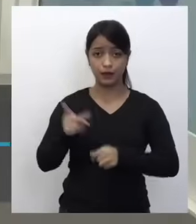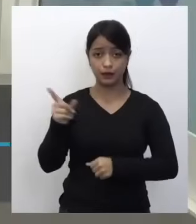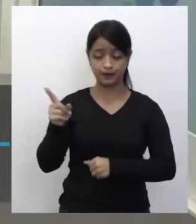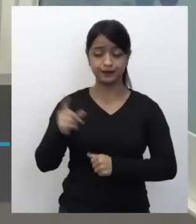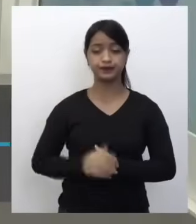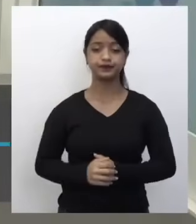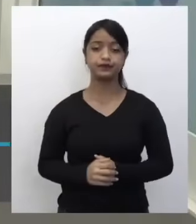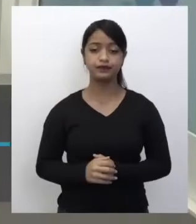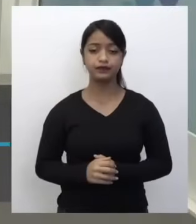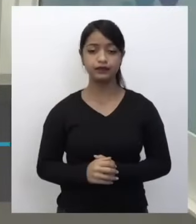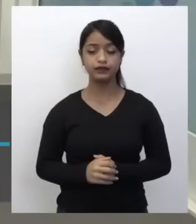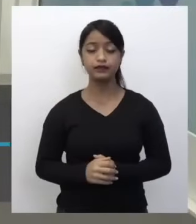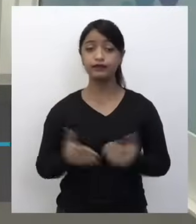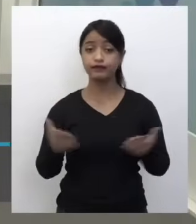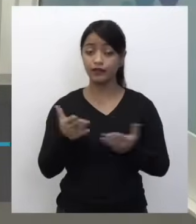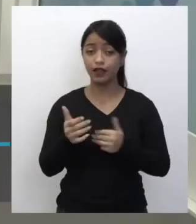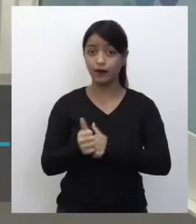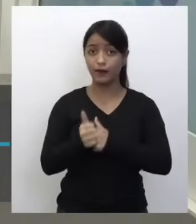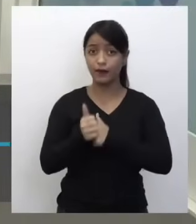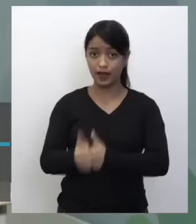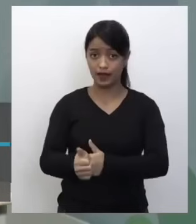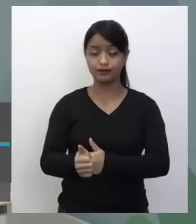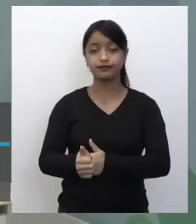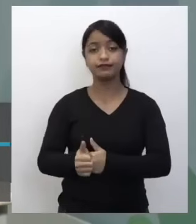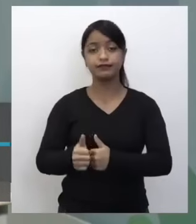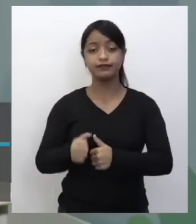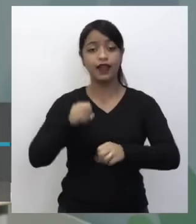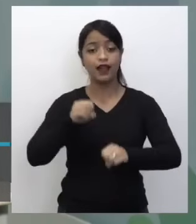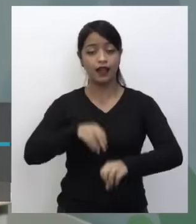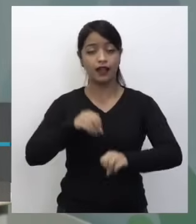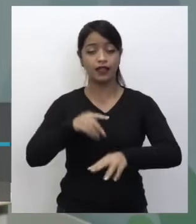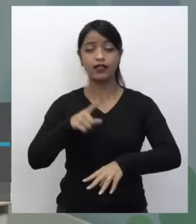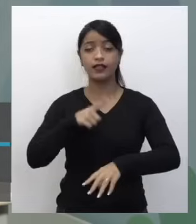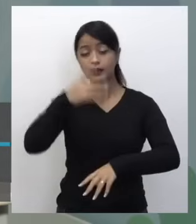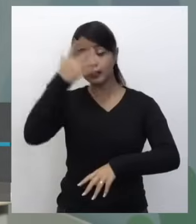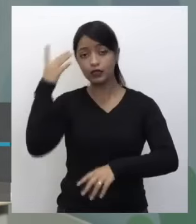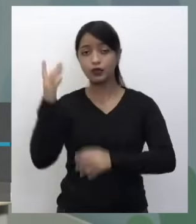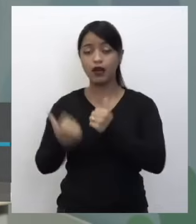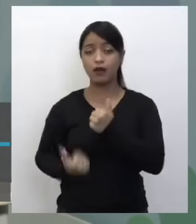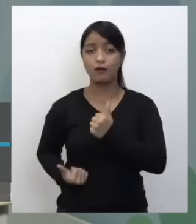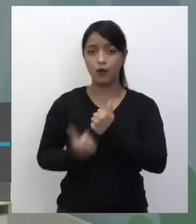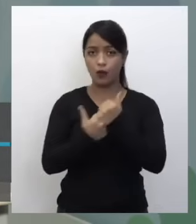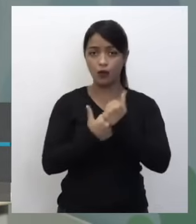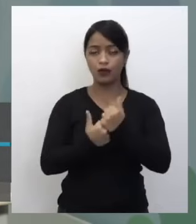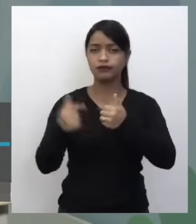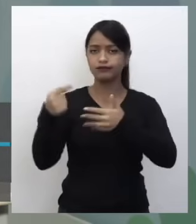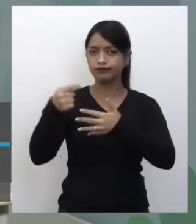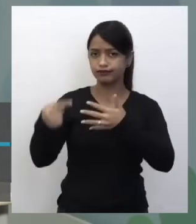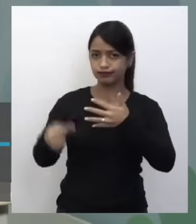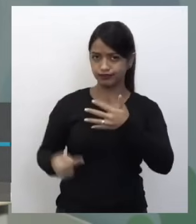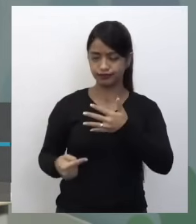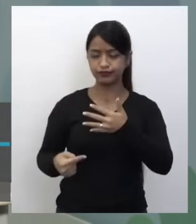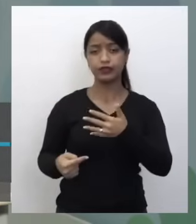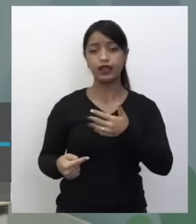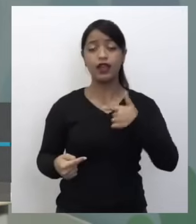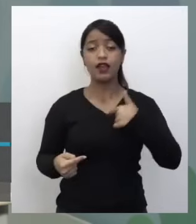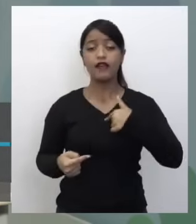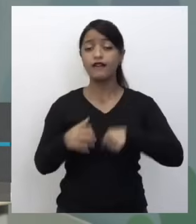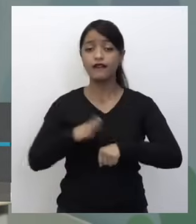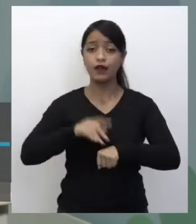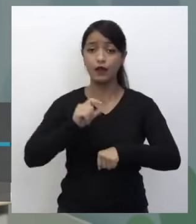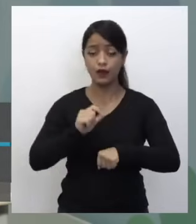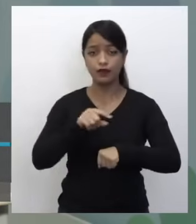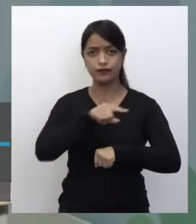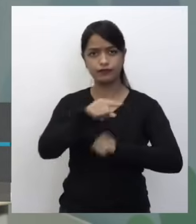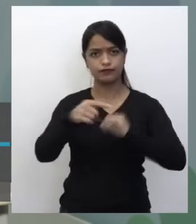tema, né, da aula e os colaboradores aí dessa aula aqui que a professora Milene vai participar junto comigo, eu como moderador e ela como